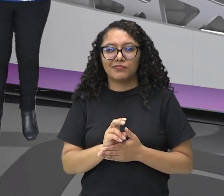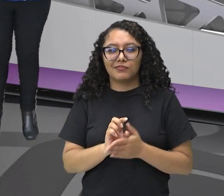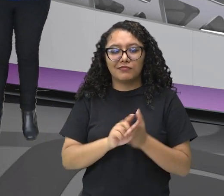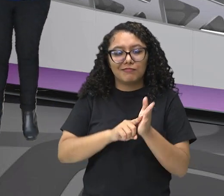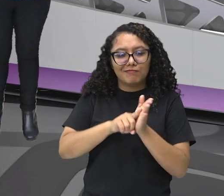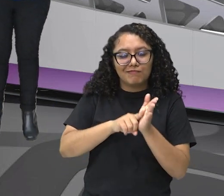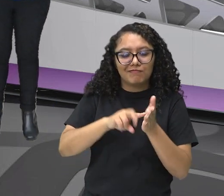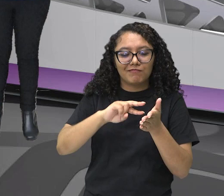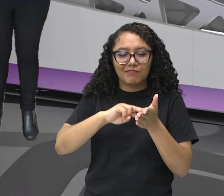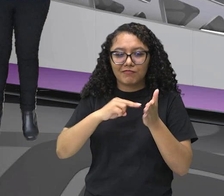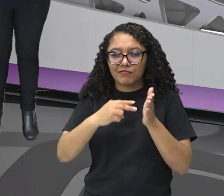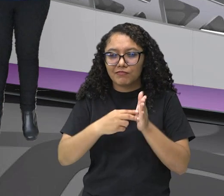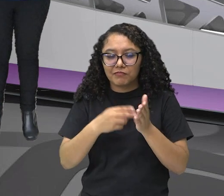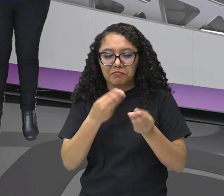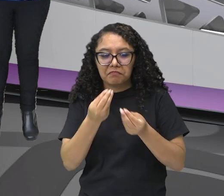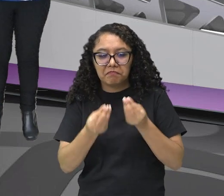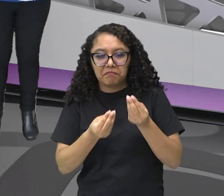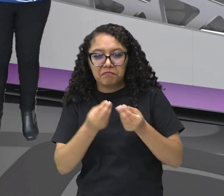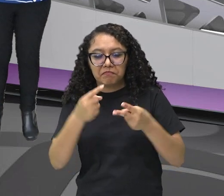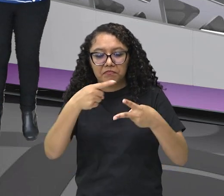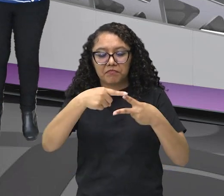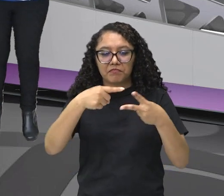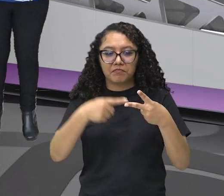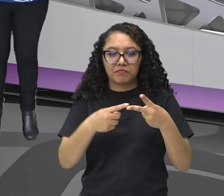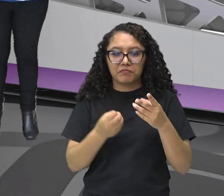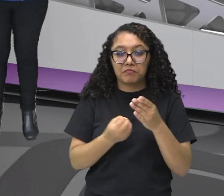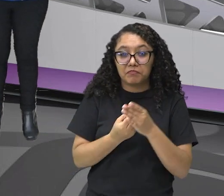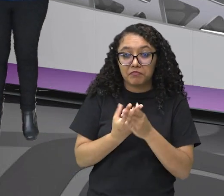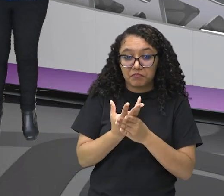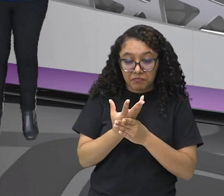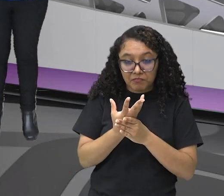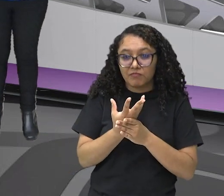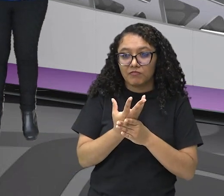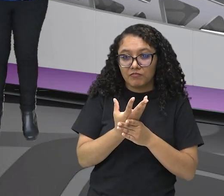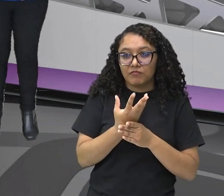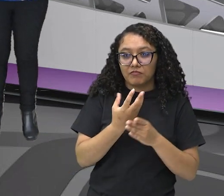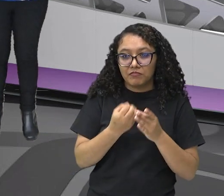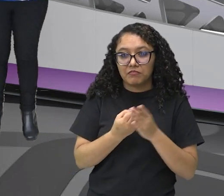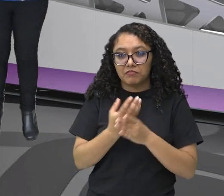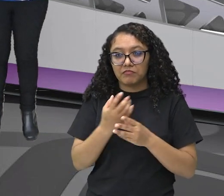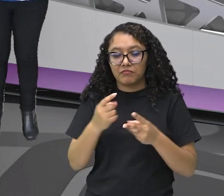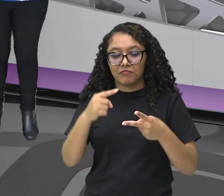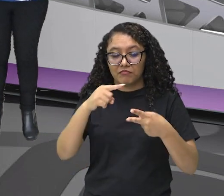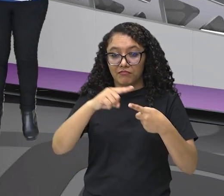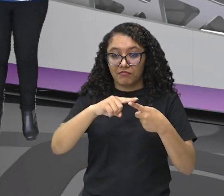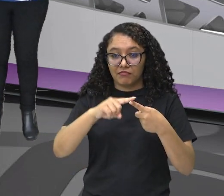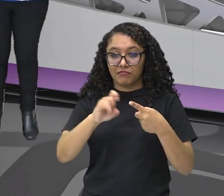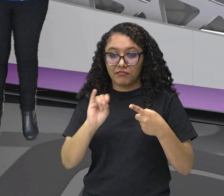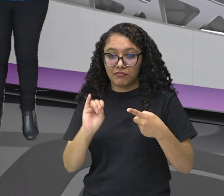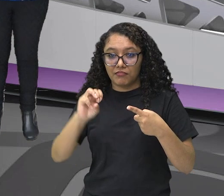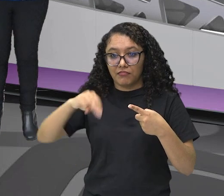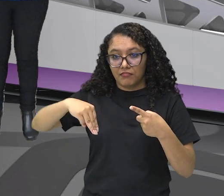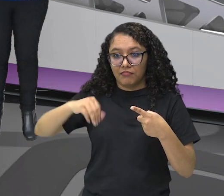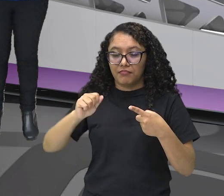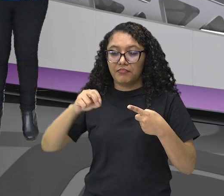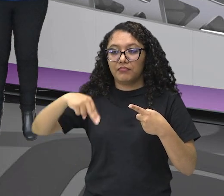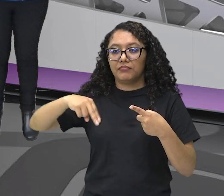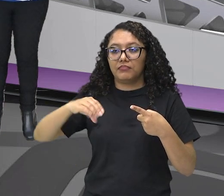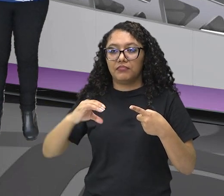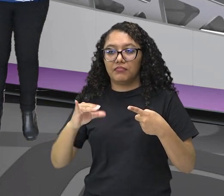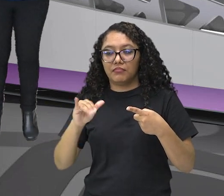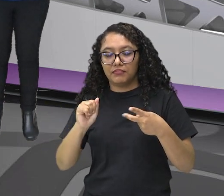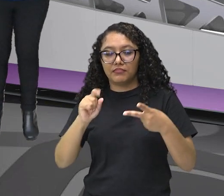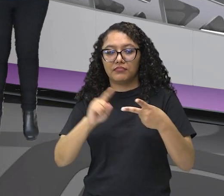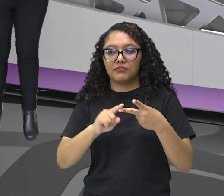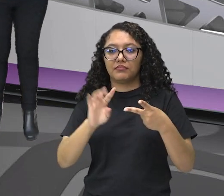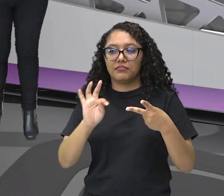de cada um deles, a origem etimológica da palavra imanência e da